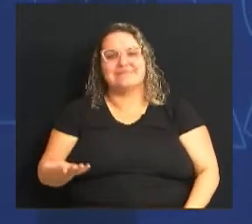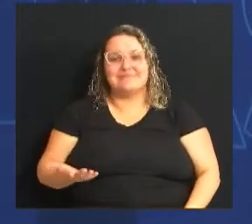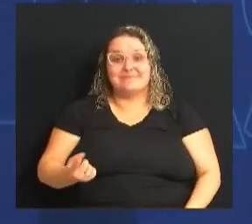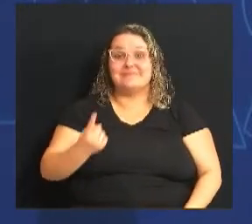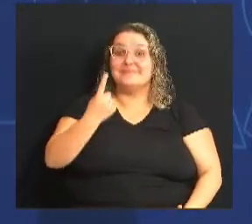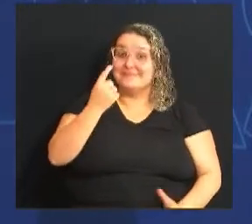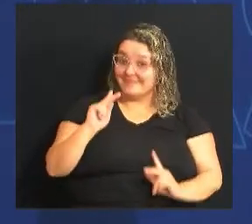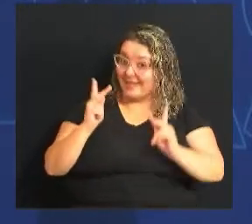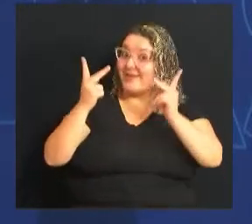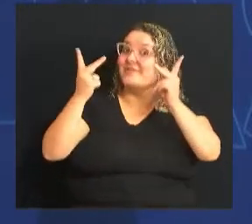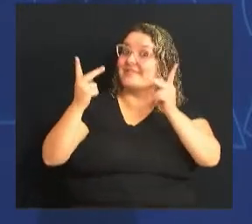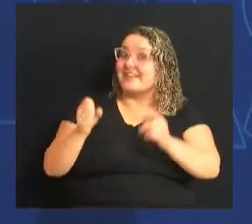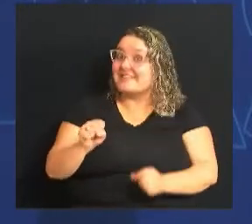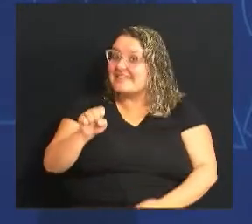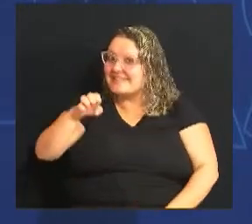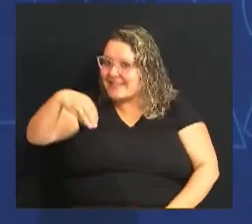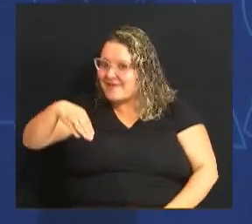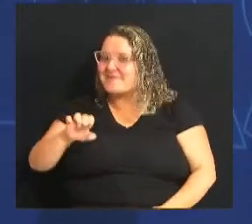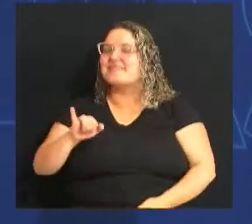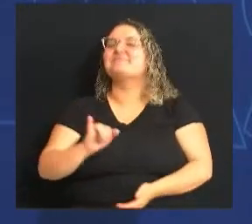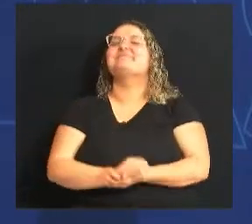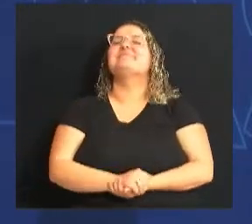vitória da semifinal.